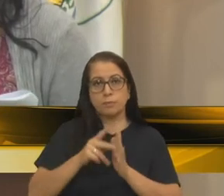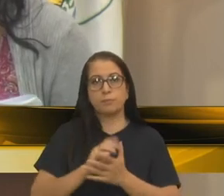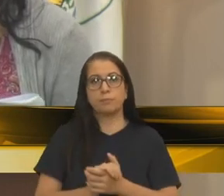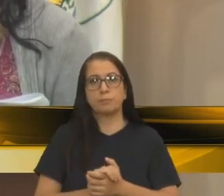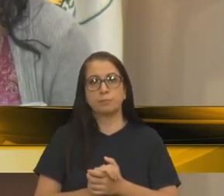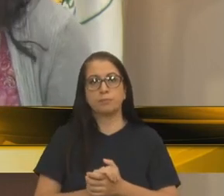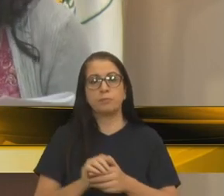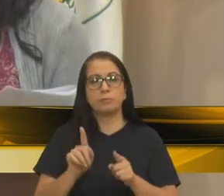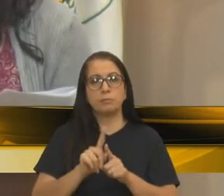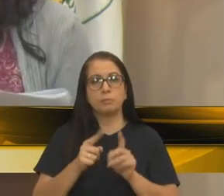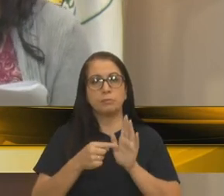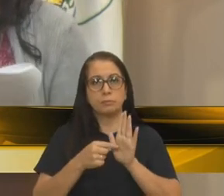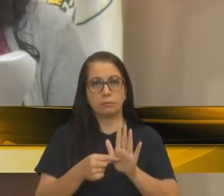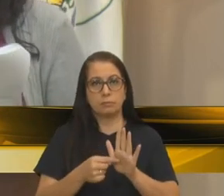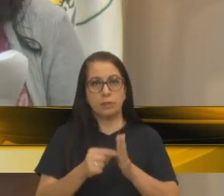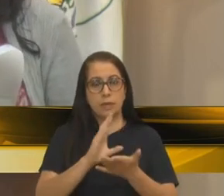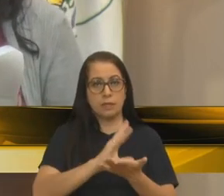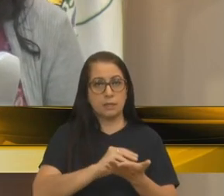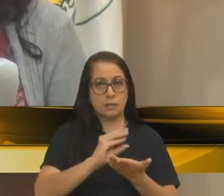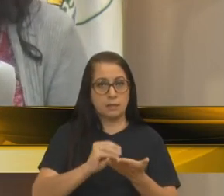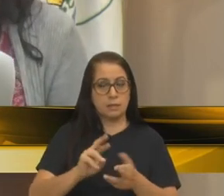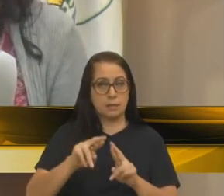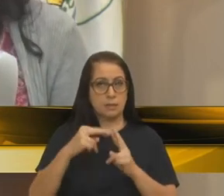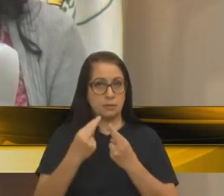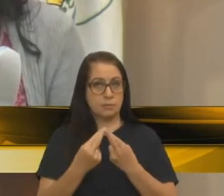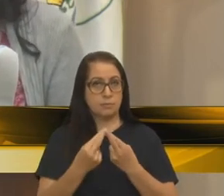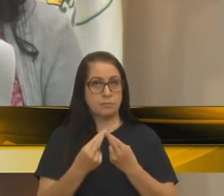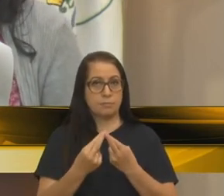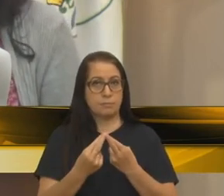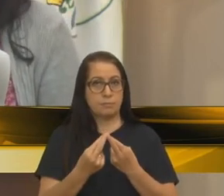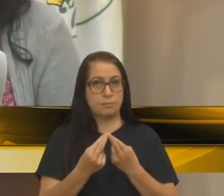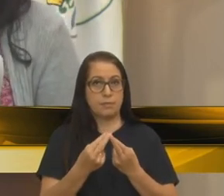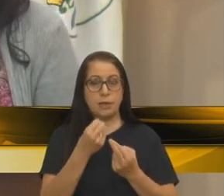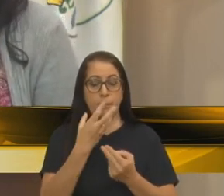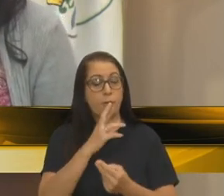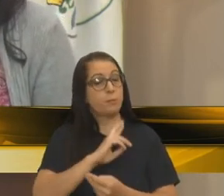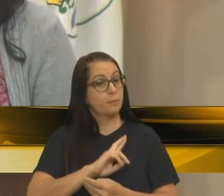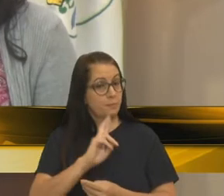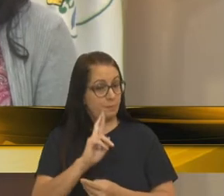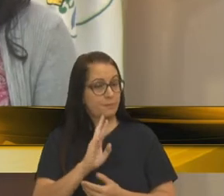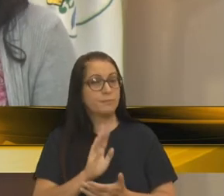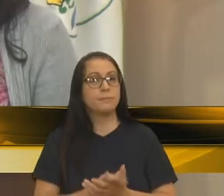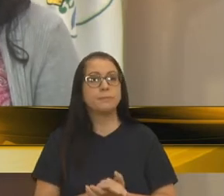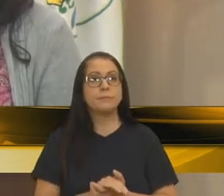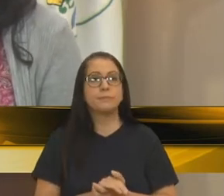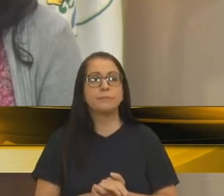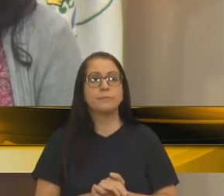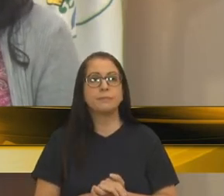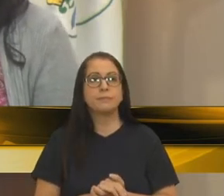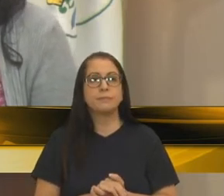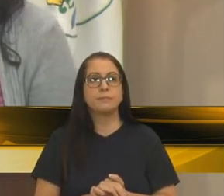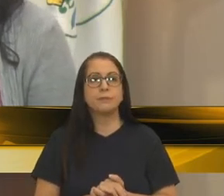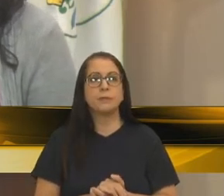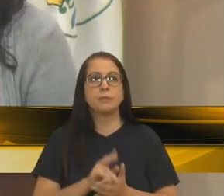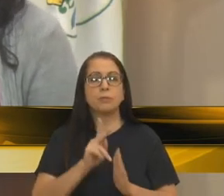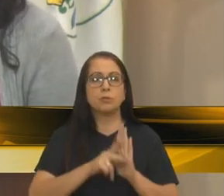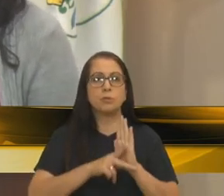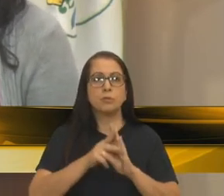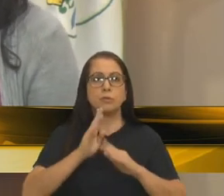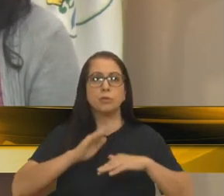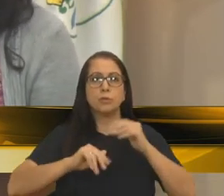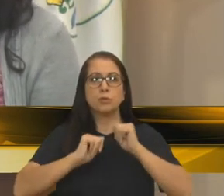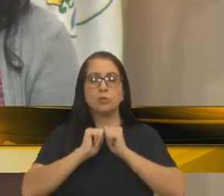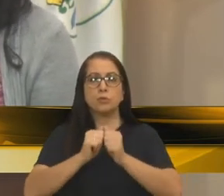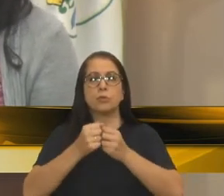bem como apresentar as devidas atas das reuniões. Aí é muito boa essa resposta, né? E daí eles dizem que o projeto foi construído